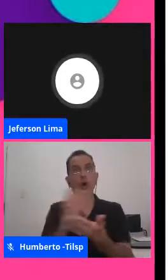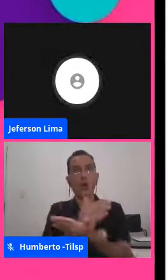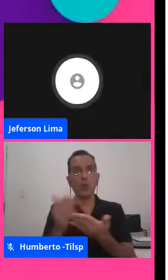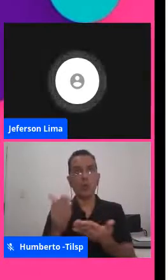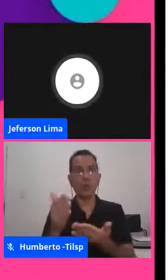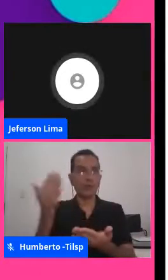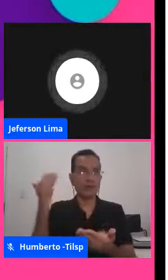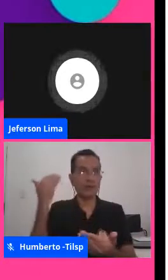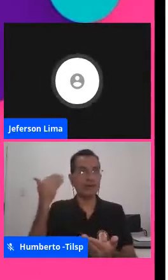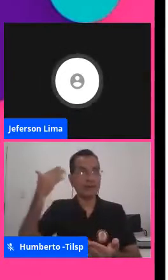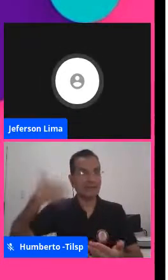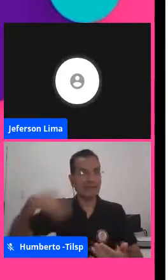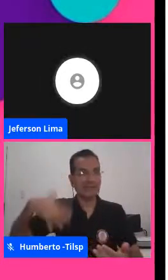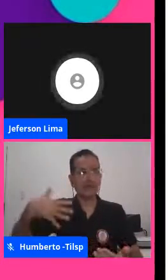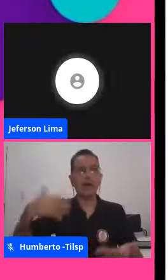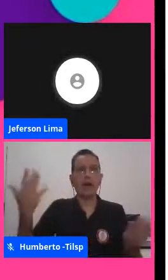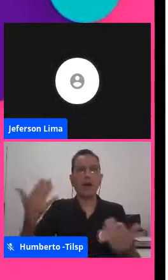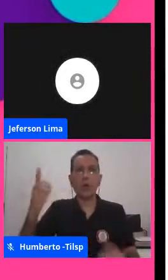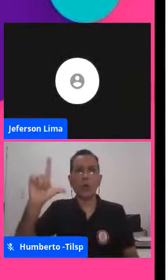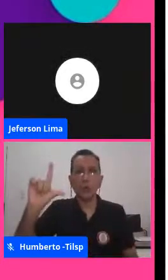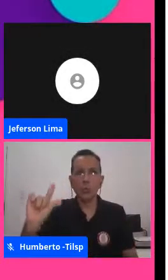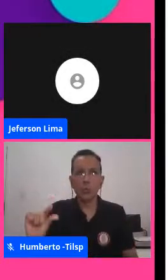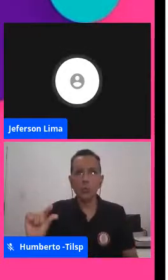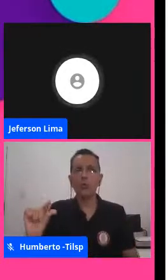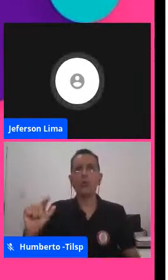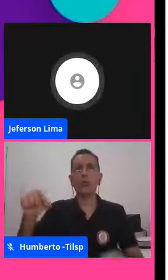de infraestrutura aí de algo em torno como